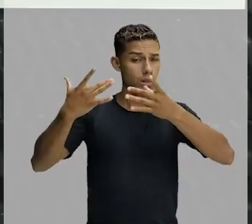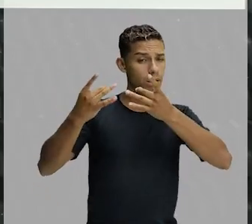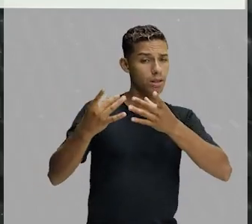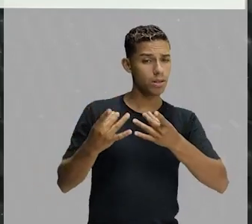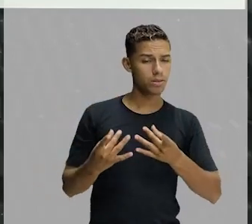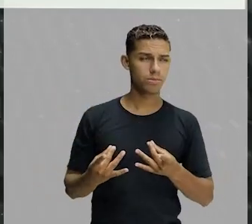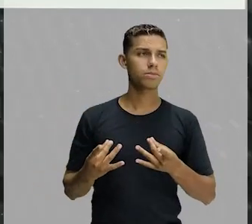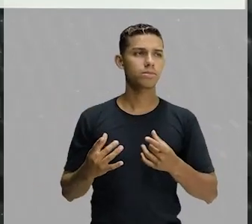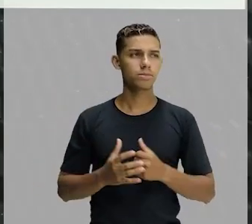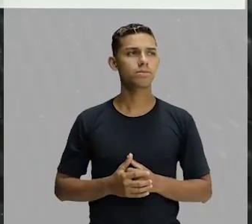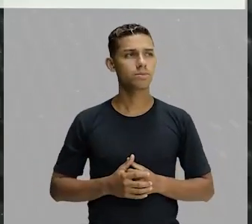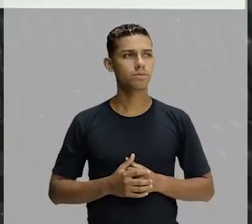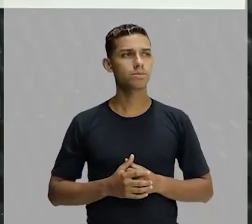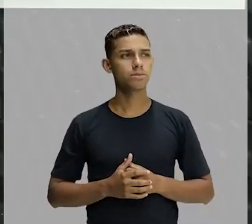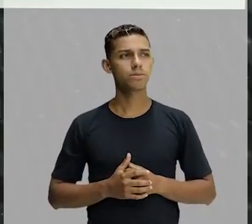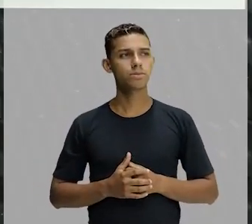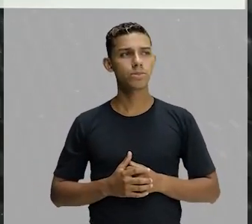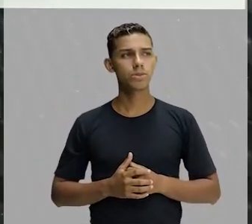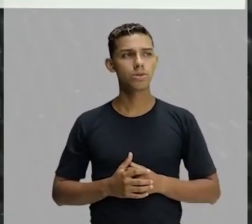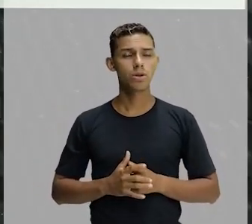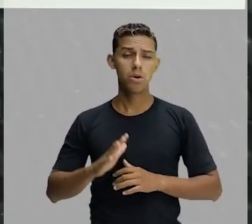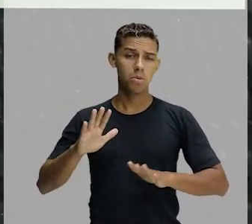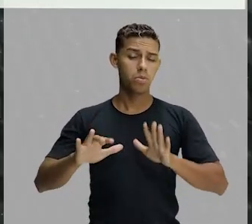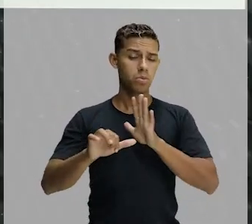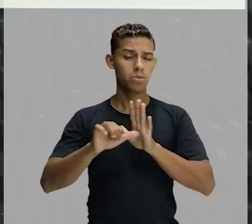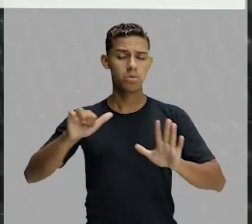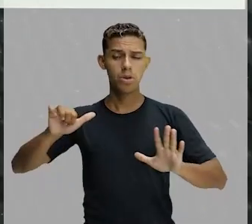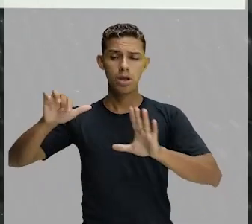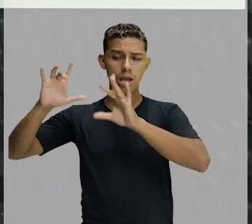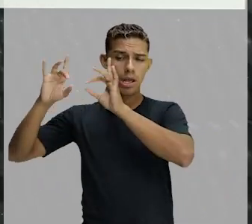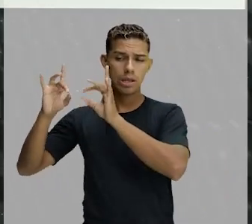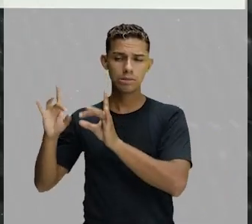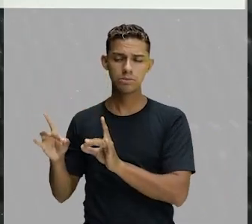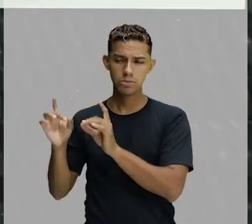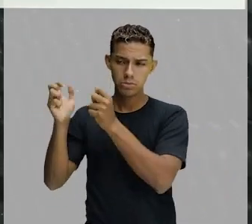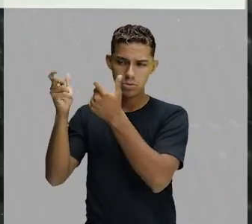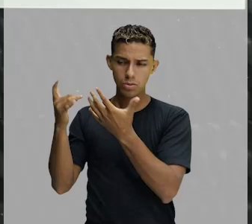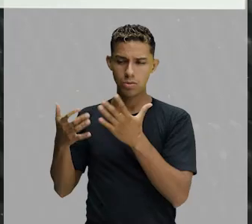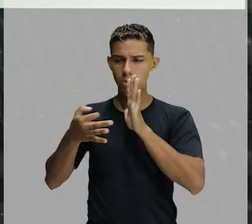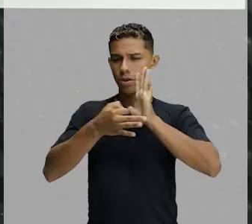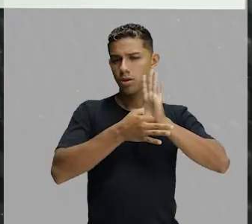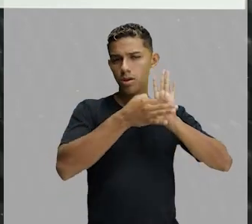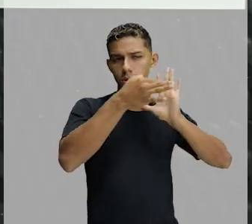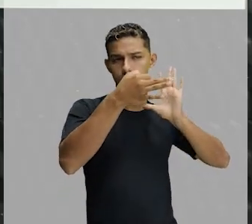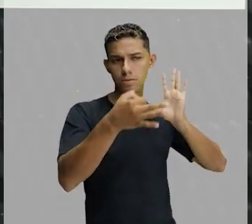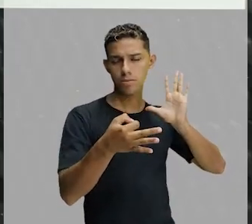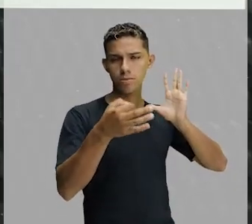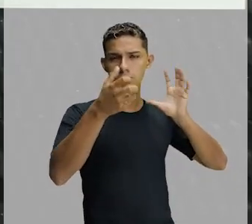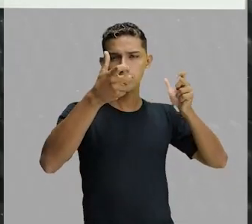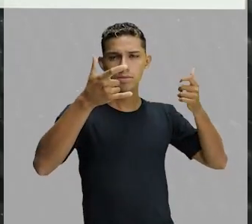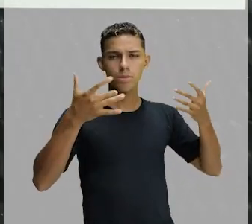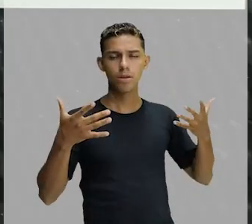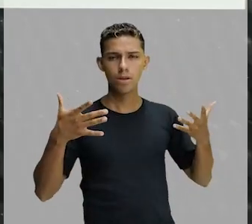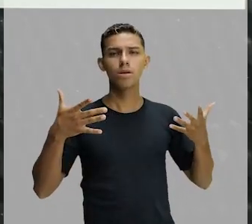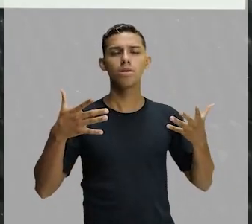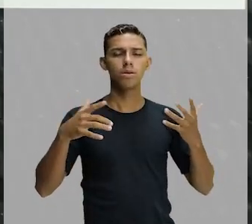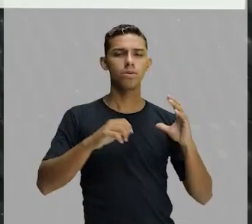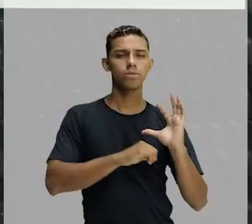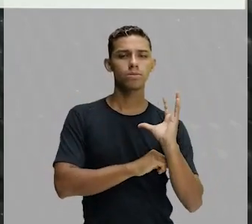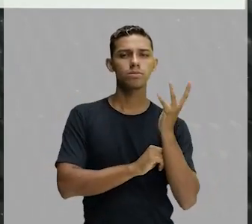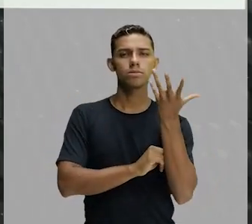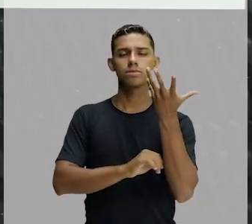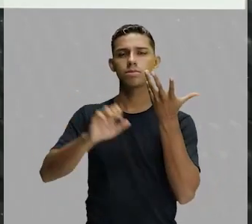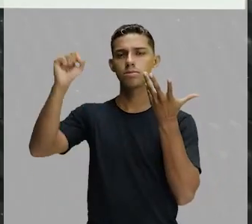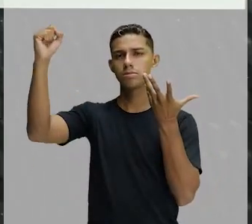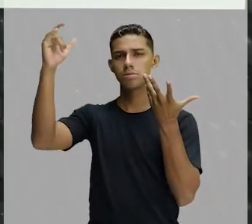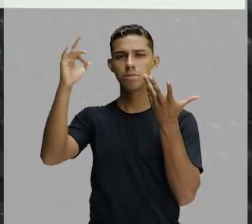aqui. Um desses primeiros detalhes que eu quero mencionar com vocês, que ocorre na fotossíntese, é justamente